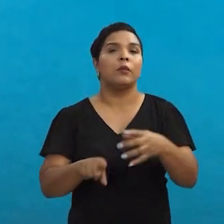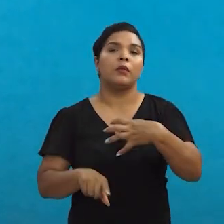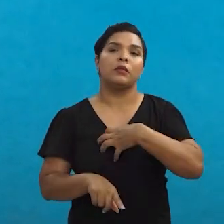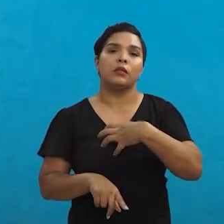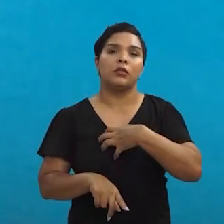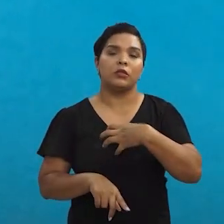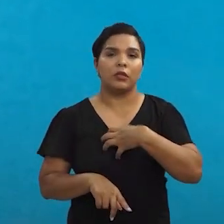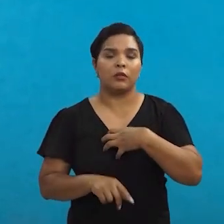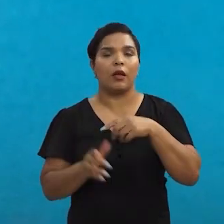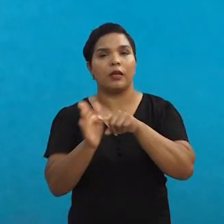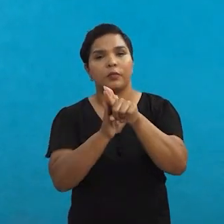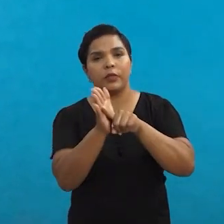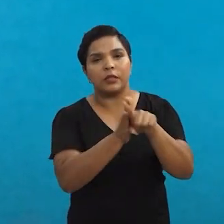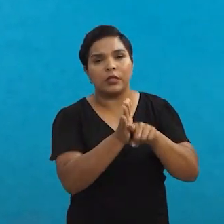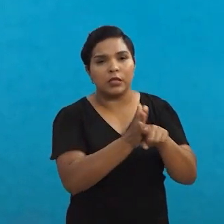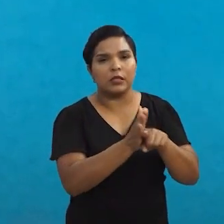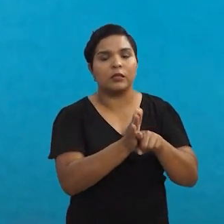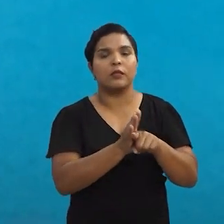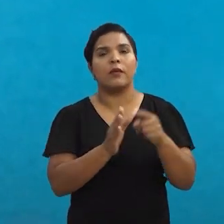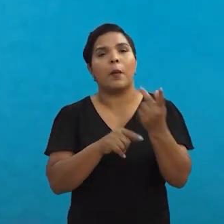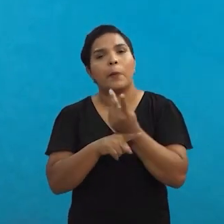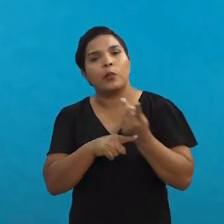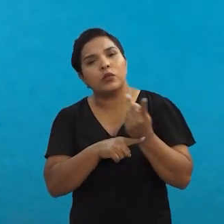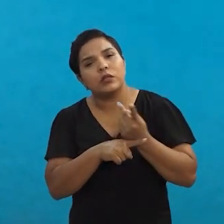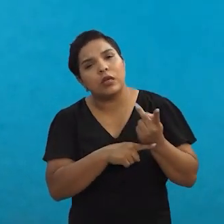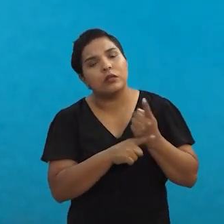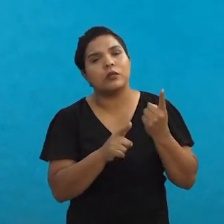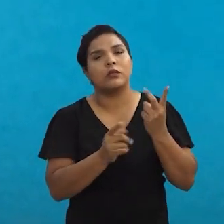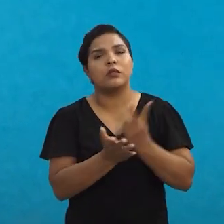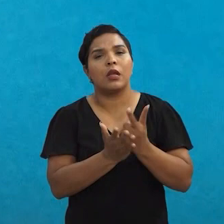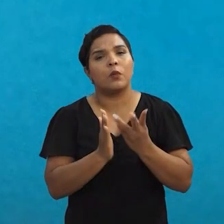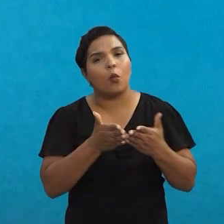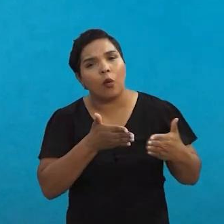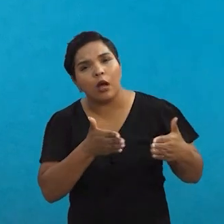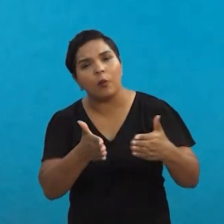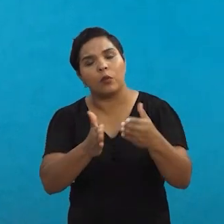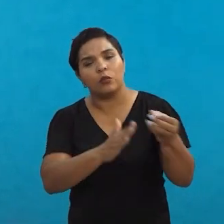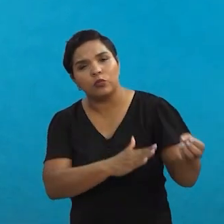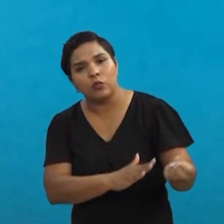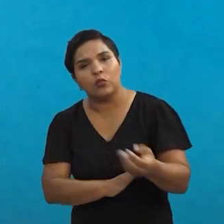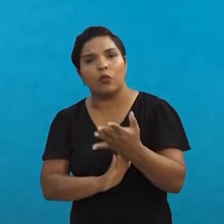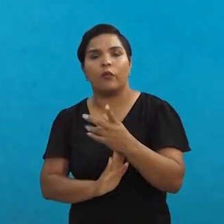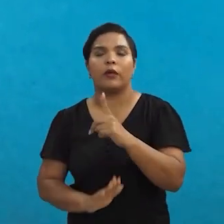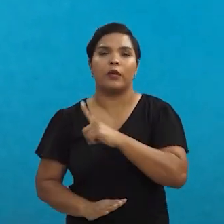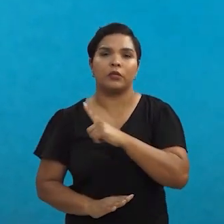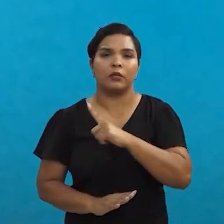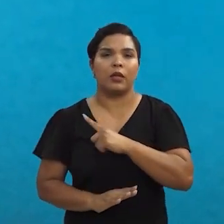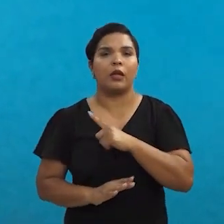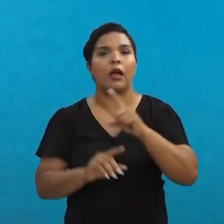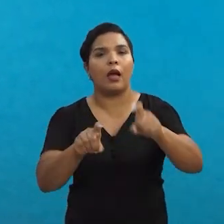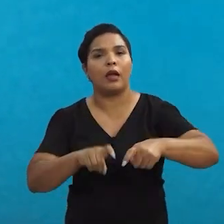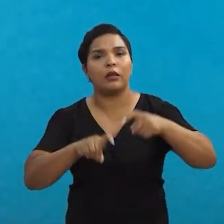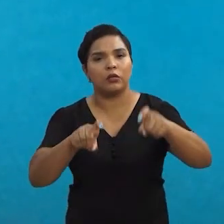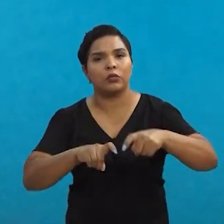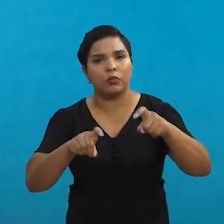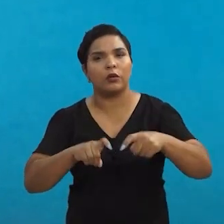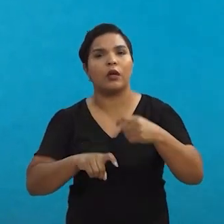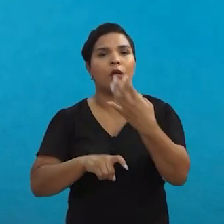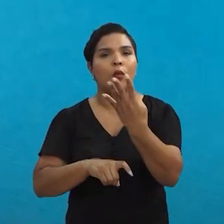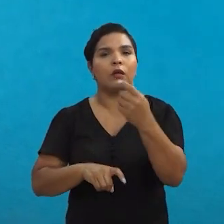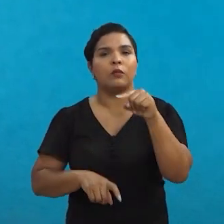né, as nossas pesquisas aqui, elas vêm buscando, né, sempre o caminho aí do novo que a gente tem, né, na